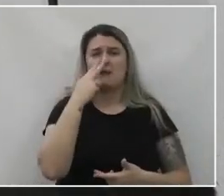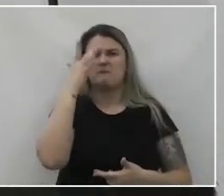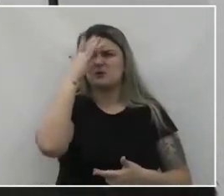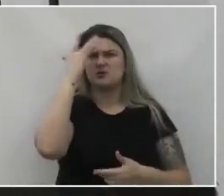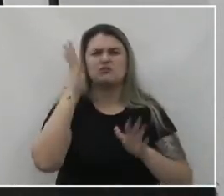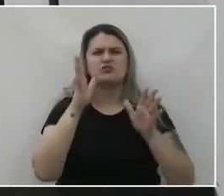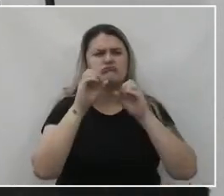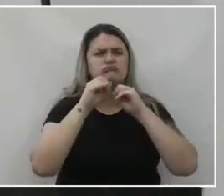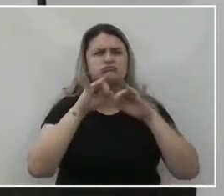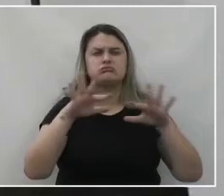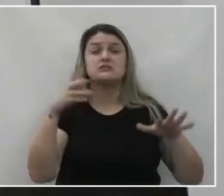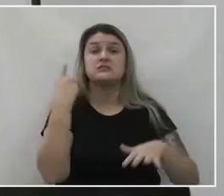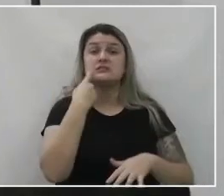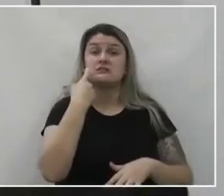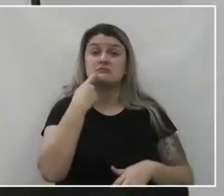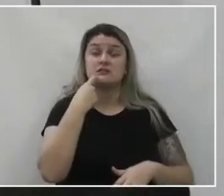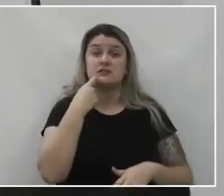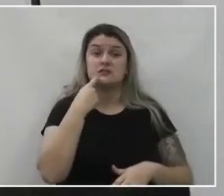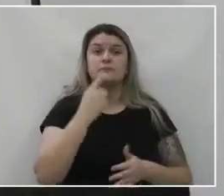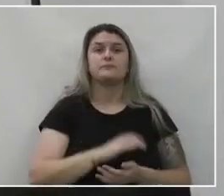conhecida na sexta-feira.